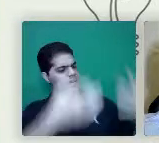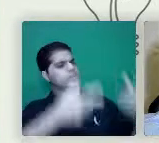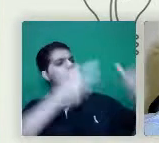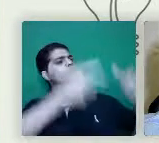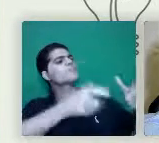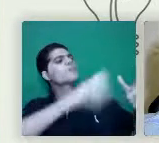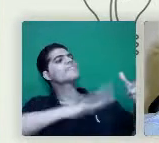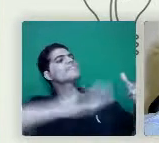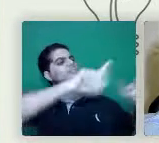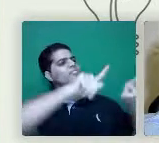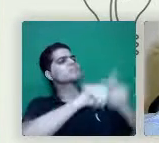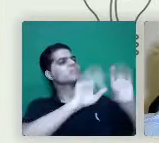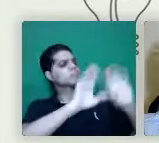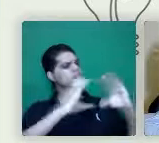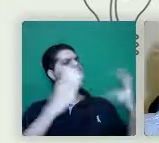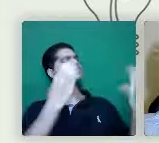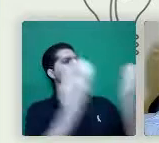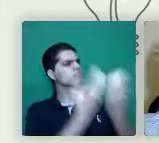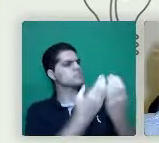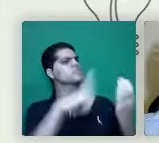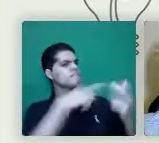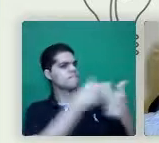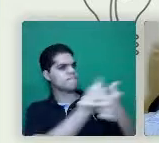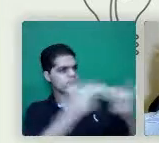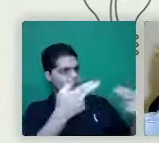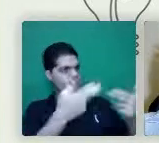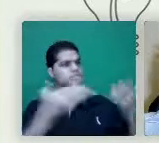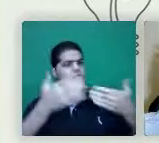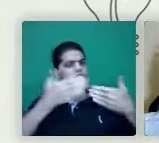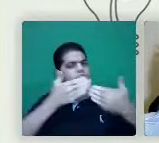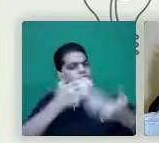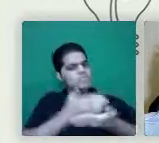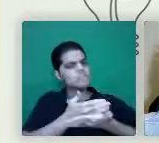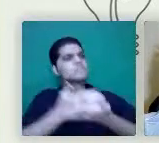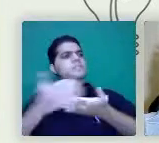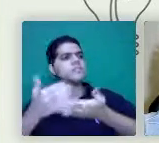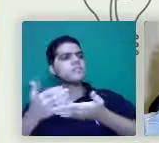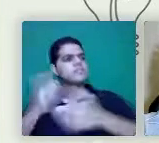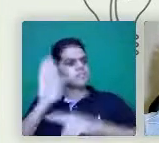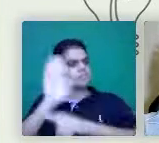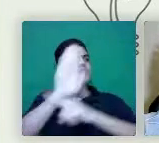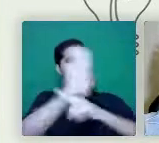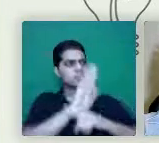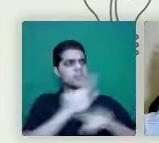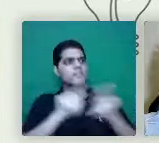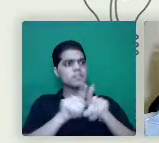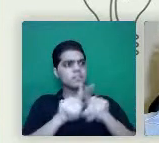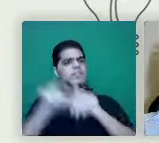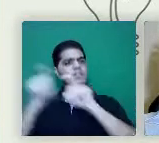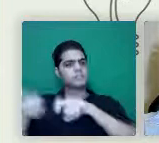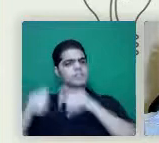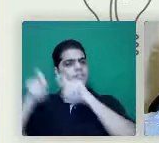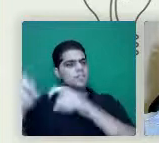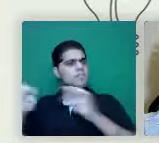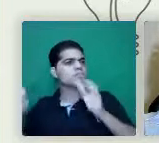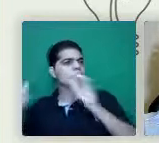ações, essas iniciativas que vão surgir na maratona podem ajudar, de fato, os nossos pequenos produtores, né, e as